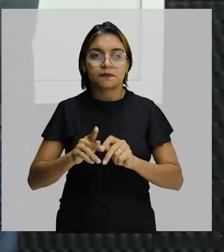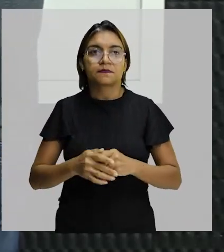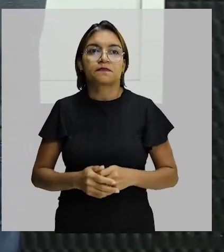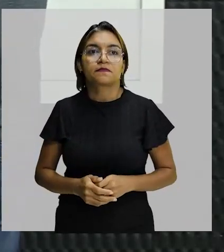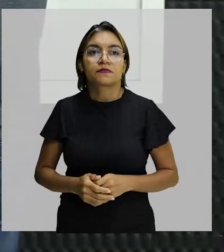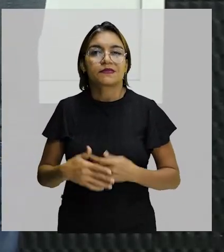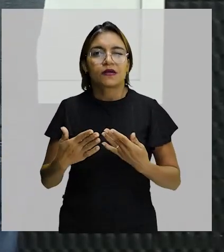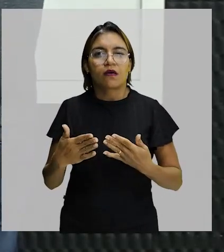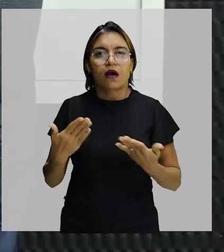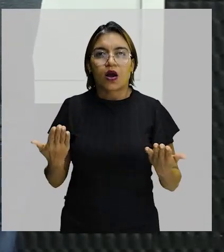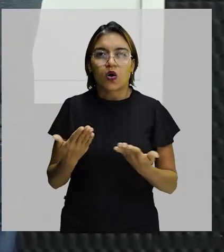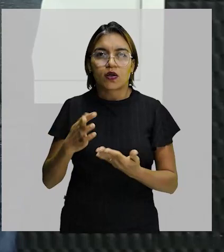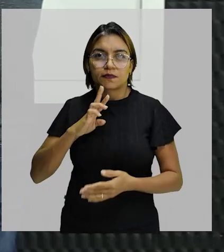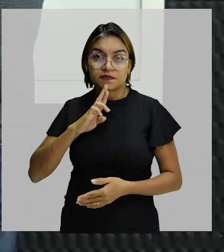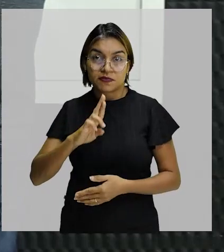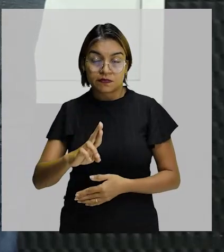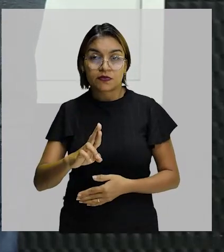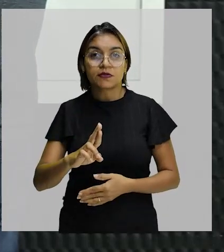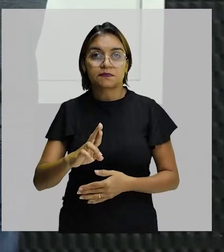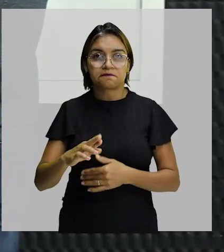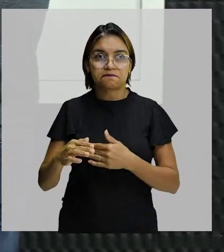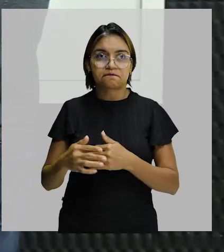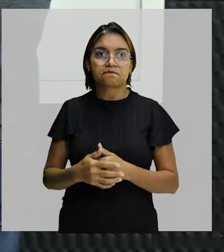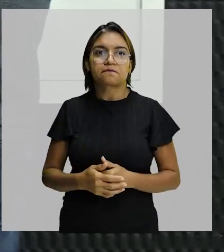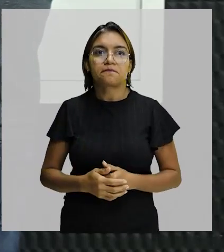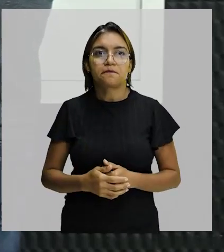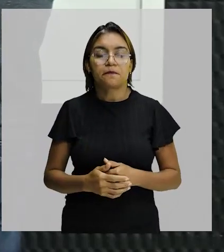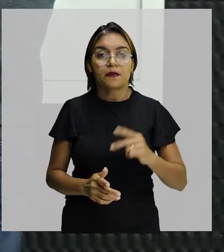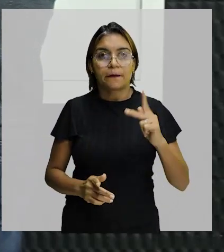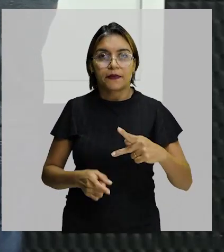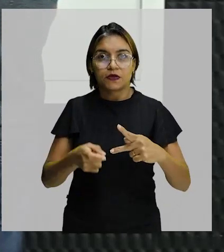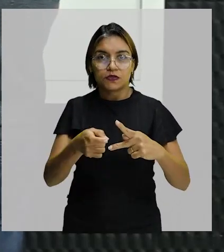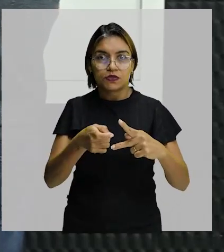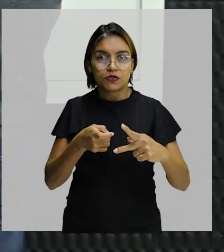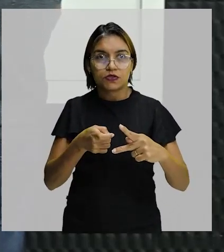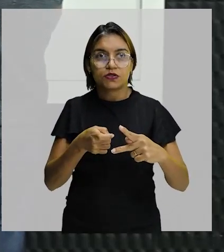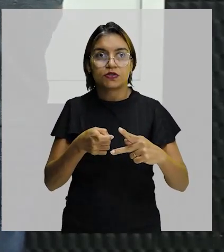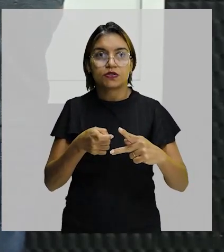vamos desenvolver, que ele quer o polinômio, né? Px vai ser igual a n,